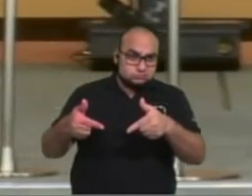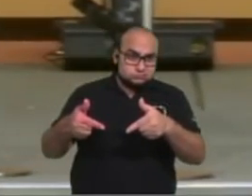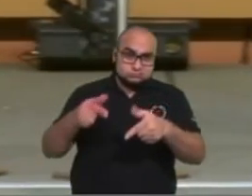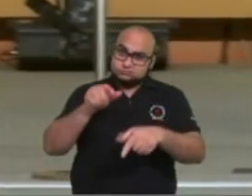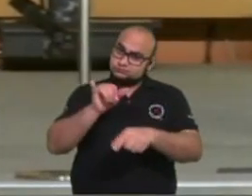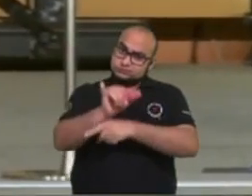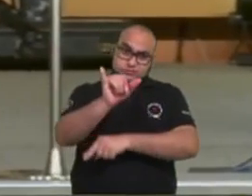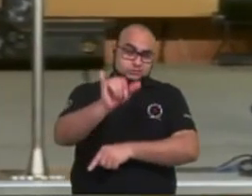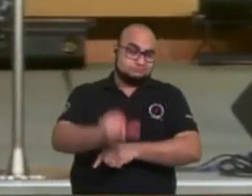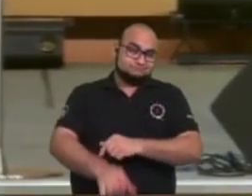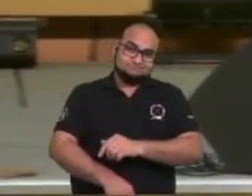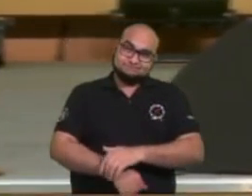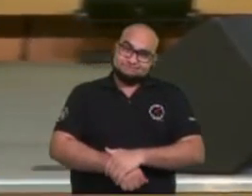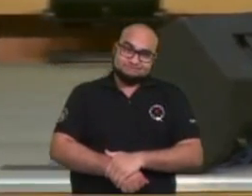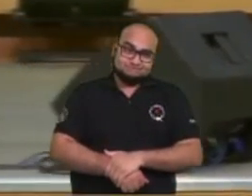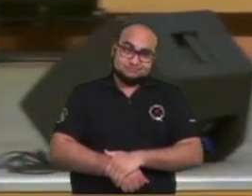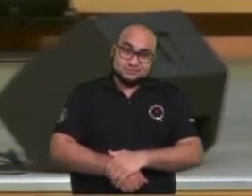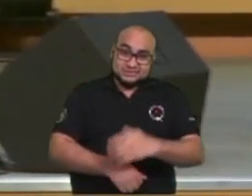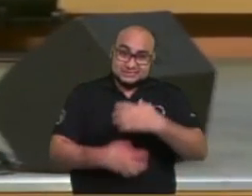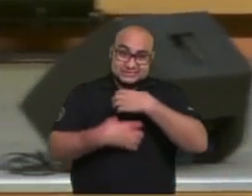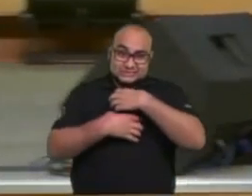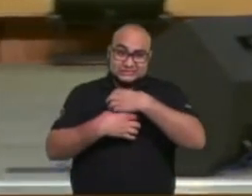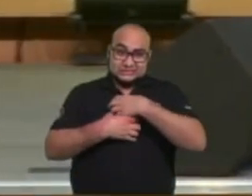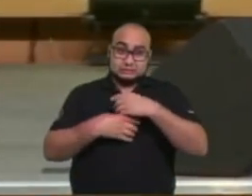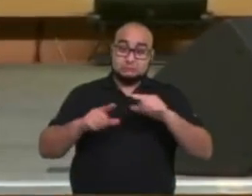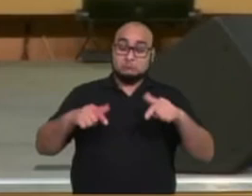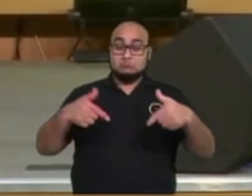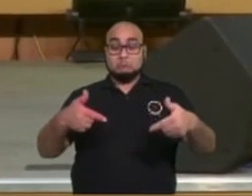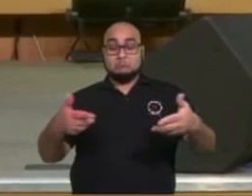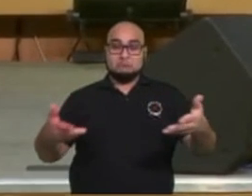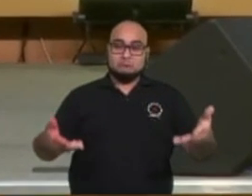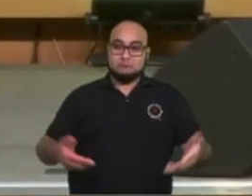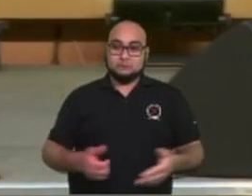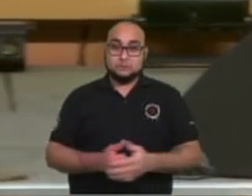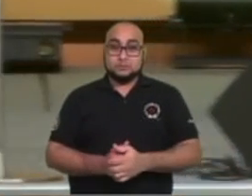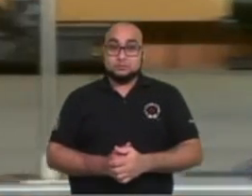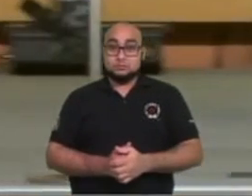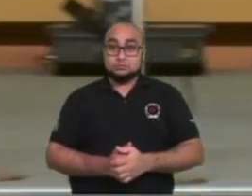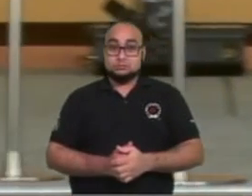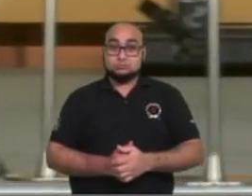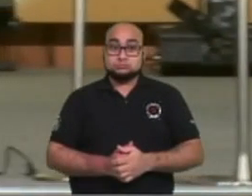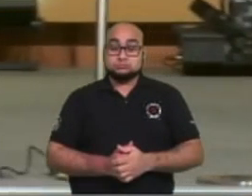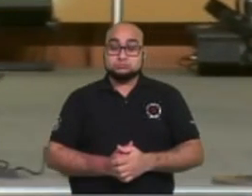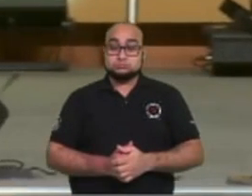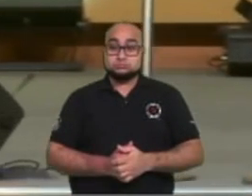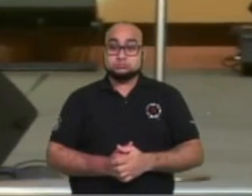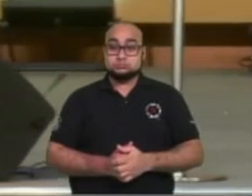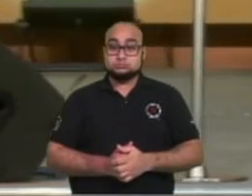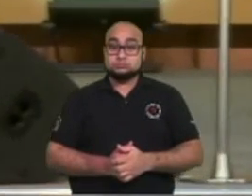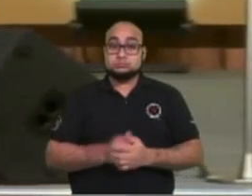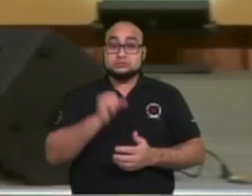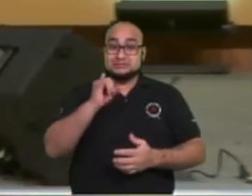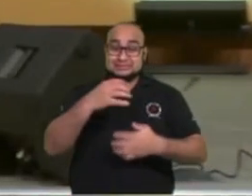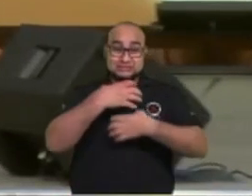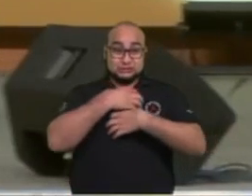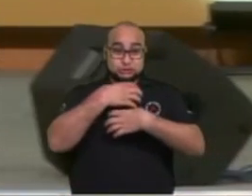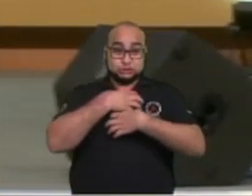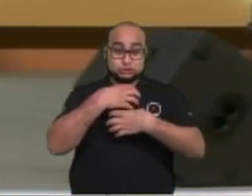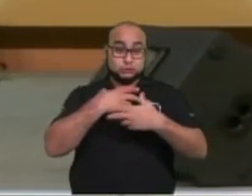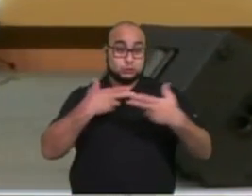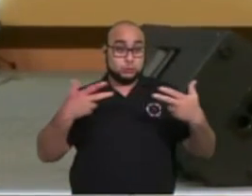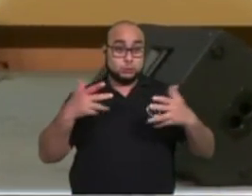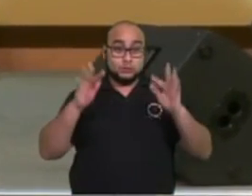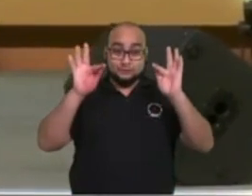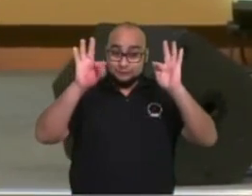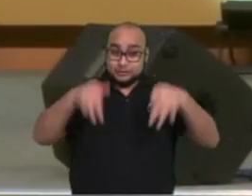enganado amigo com esse negócio de que eu tô sentindo eu faço quem dá nojo você pode tá sentindo alguma coisa que no fim vai levar